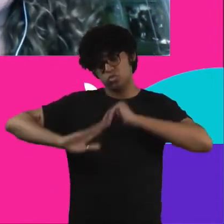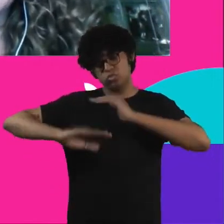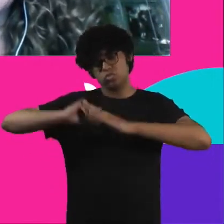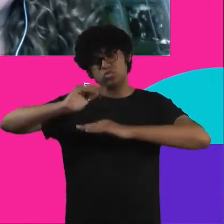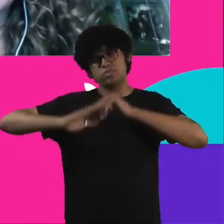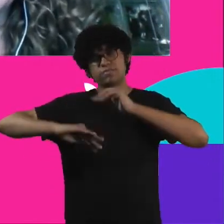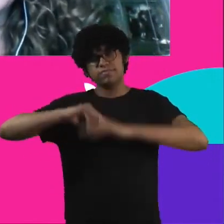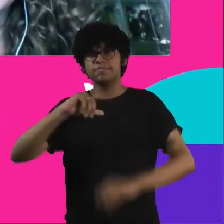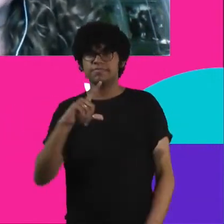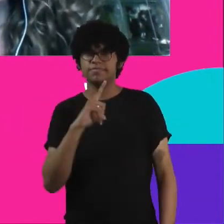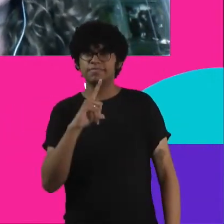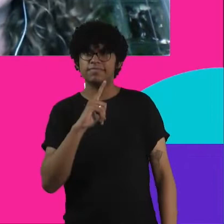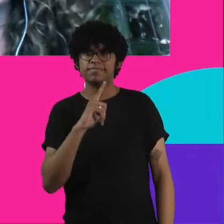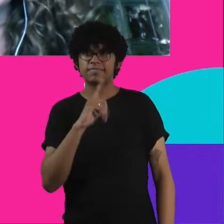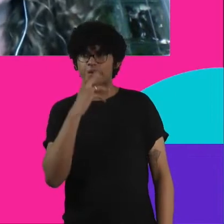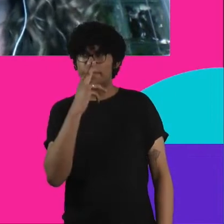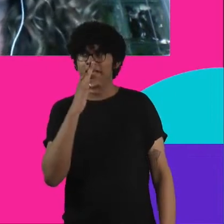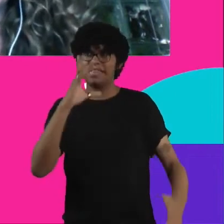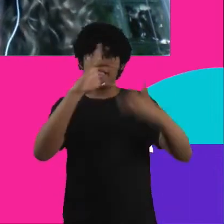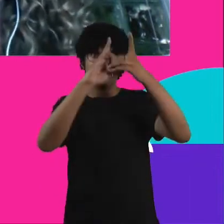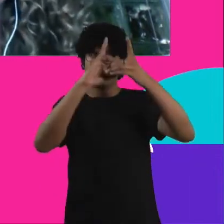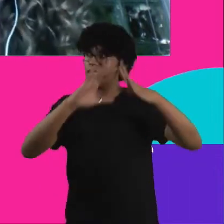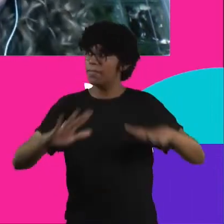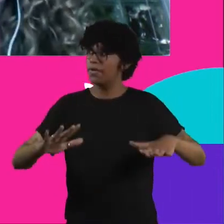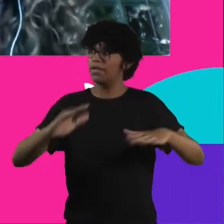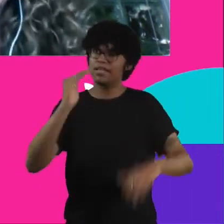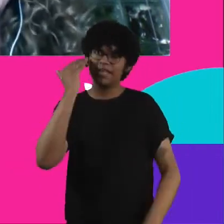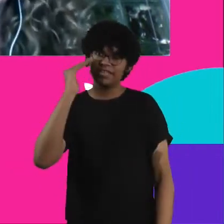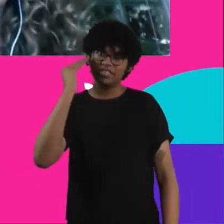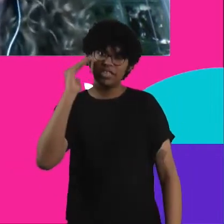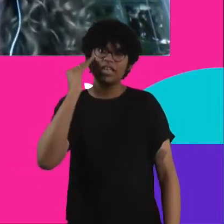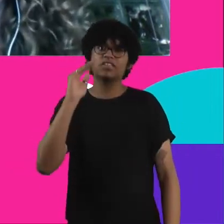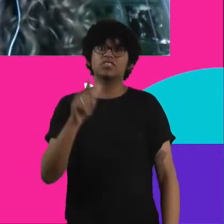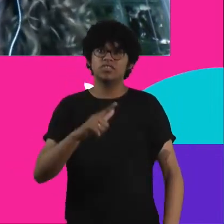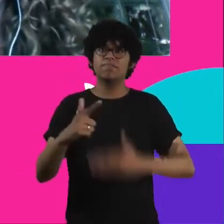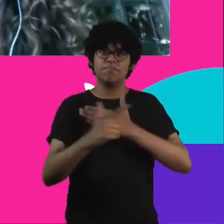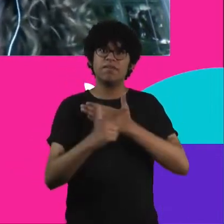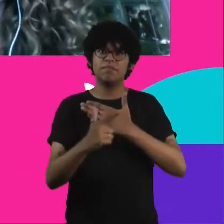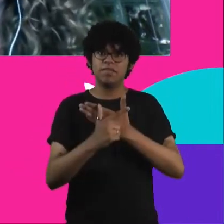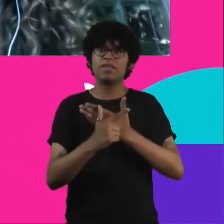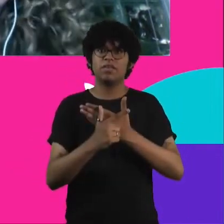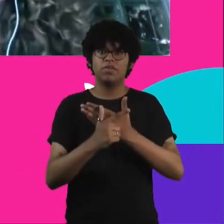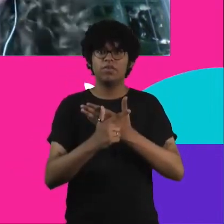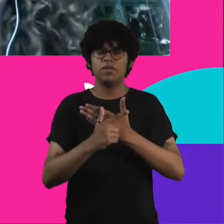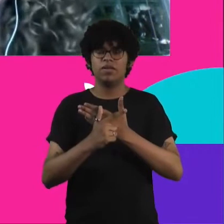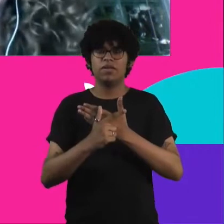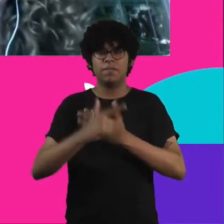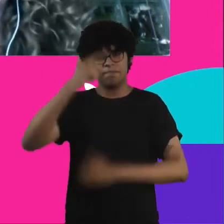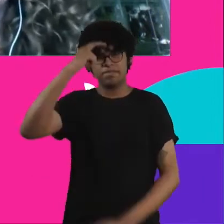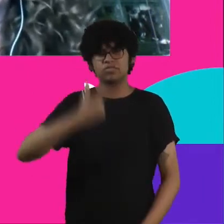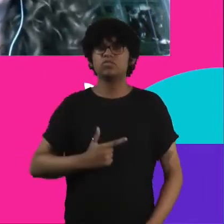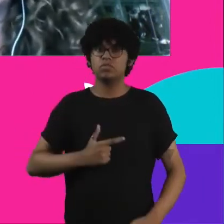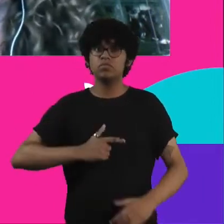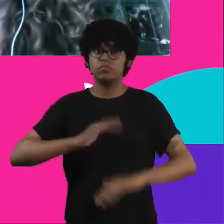ter essa democratização, né? Esse entendimento do nosso papel, né? Como indivíduo na construção